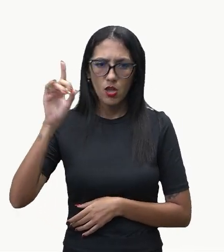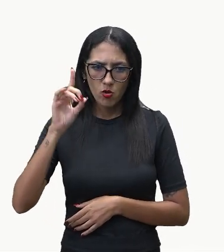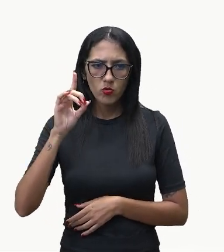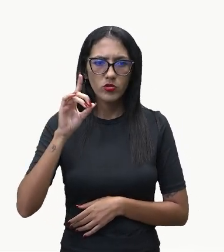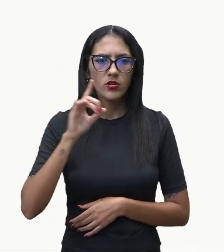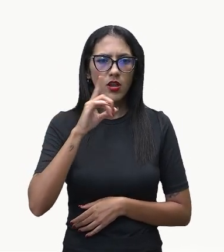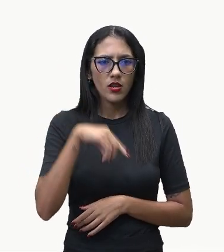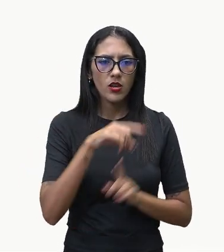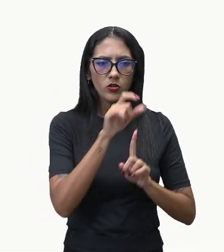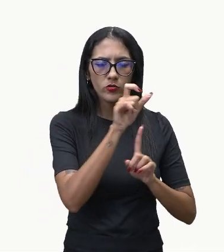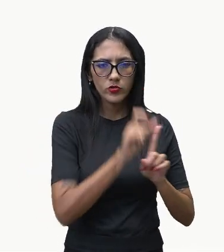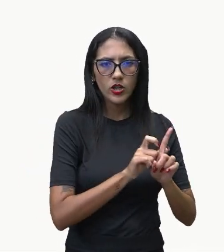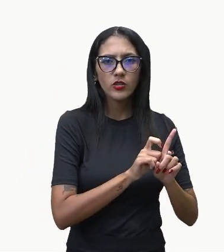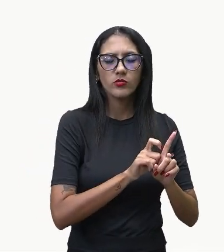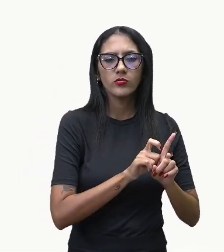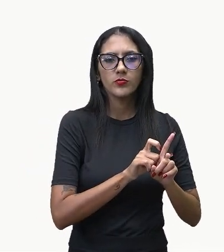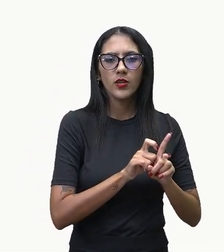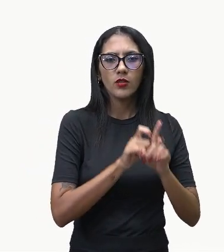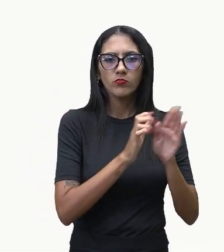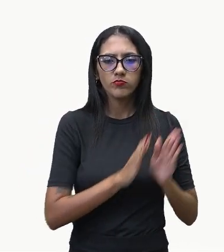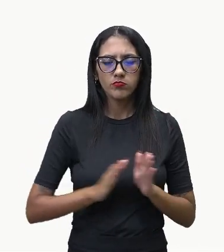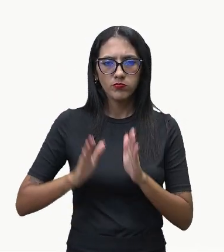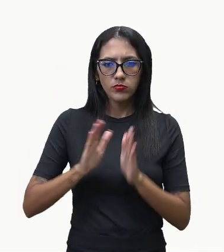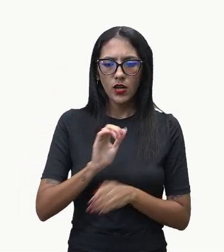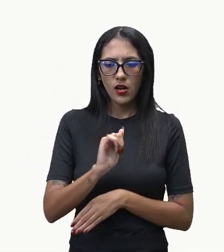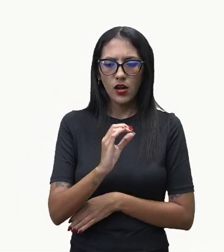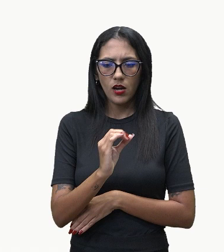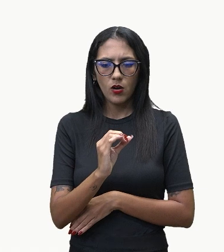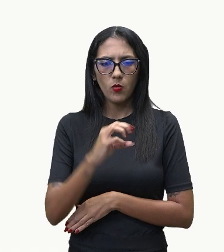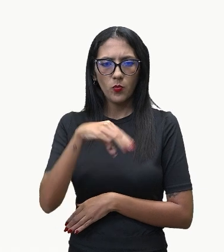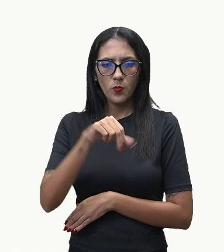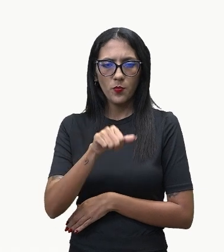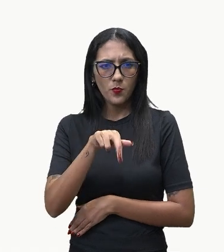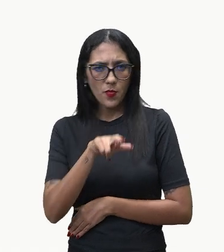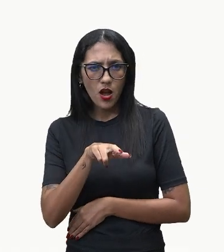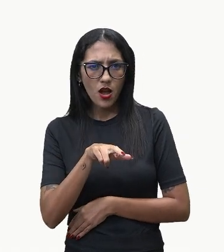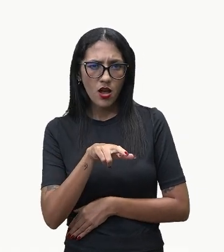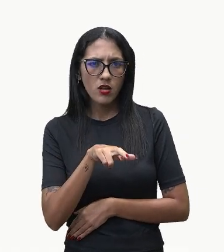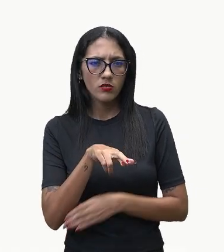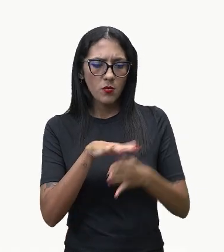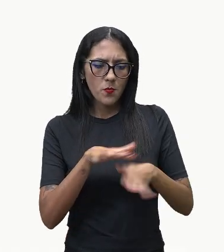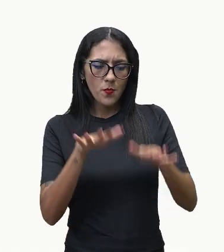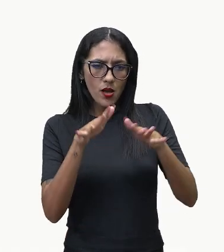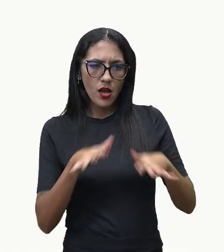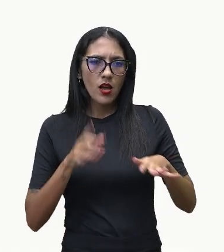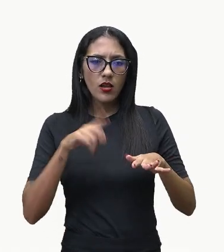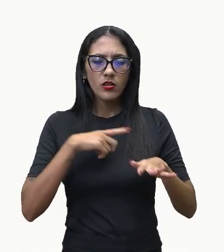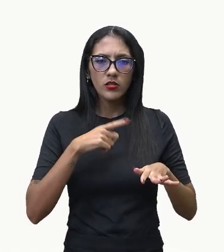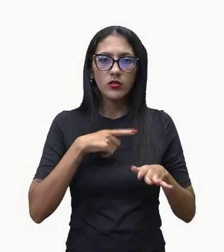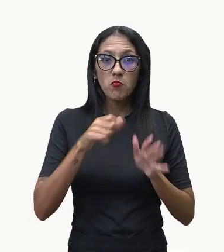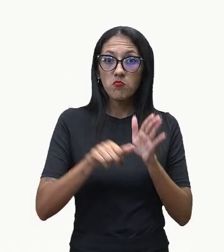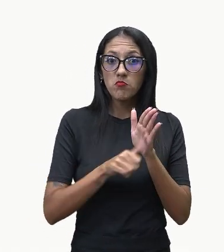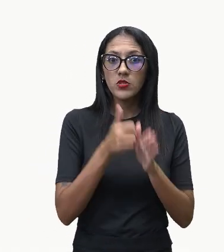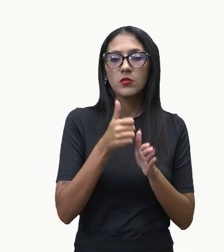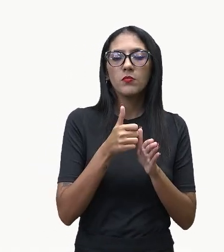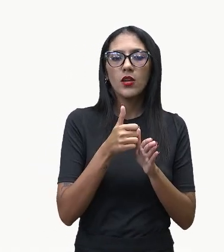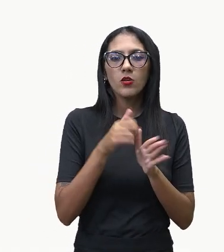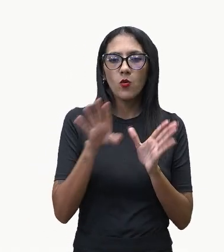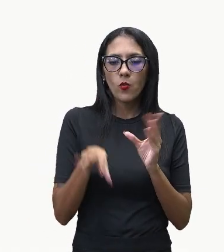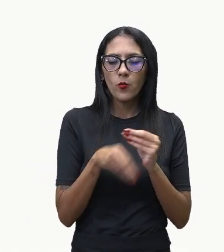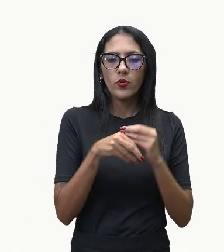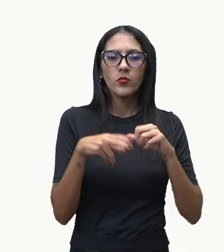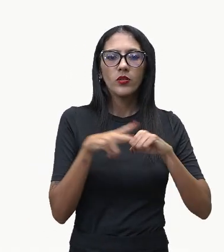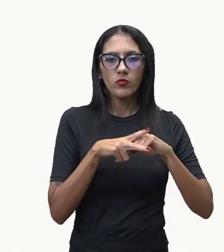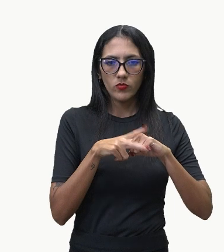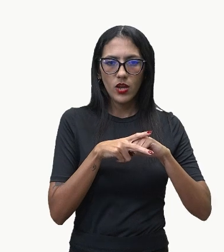mar, né, é justamente o nosso primeiro complemento verbal e o outro complemento